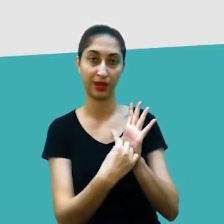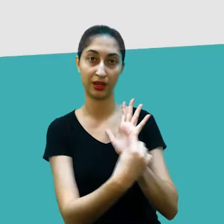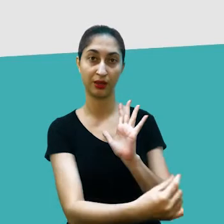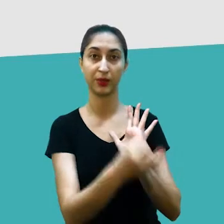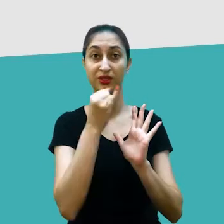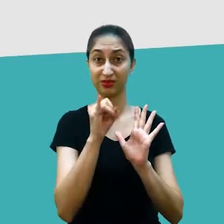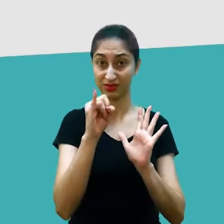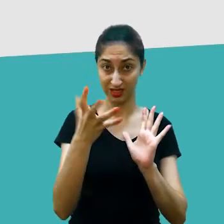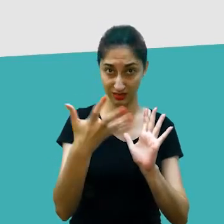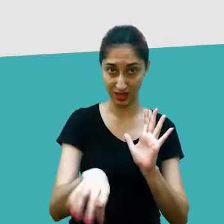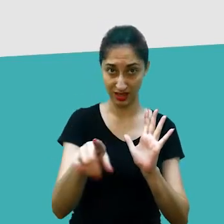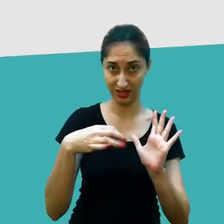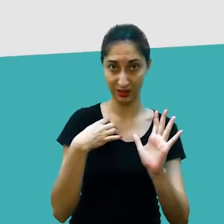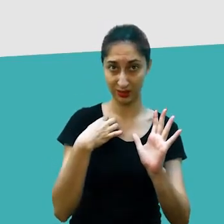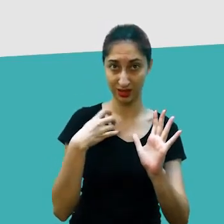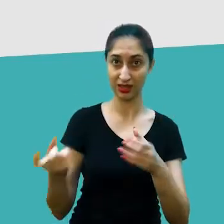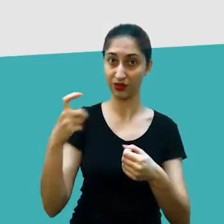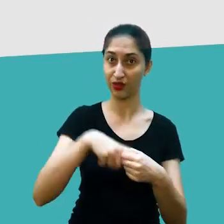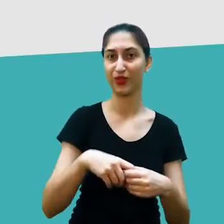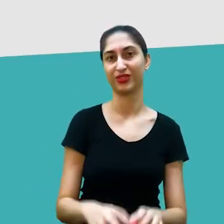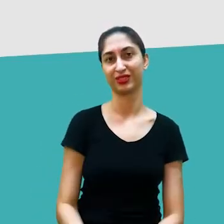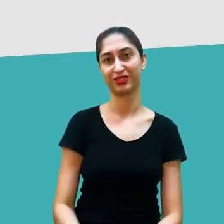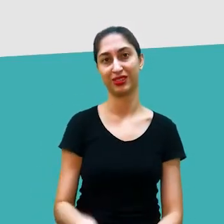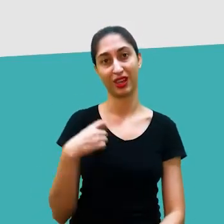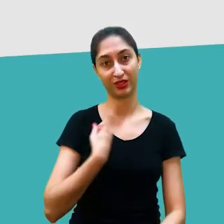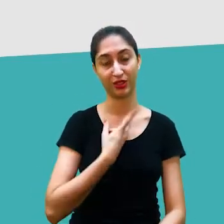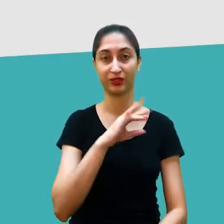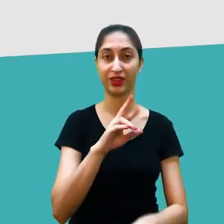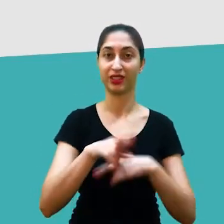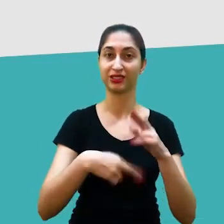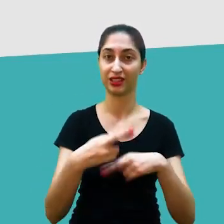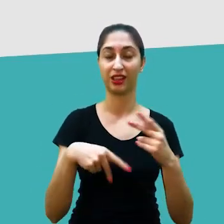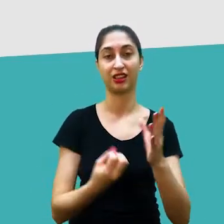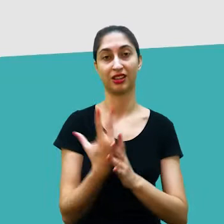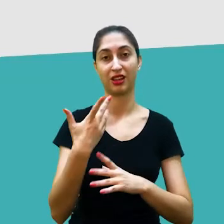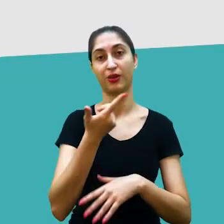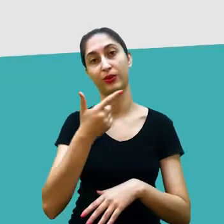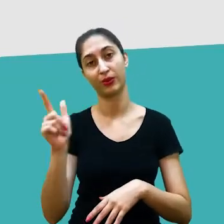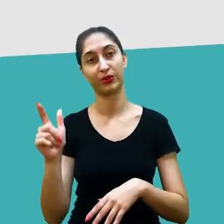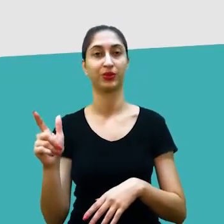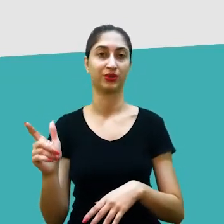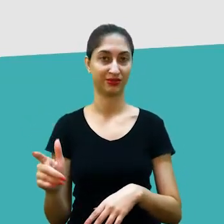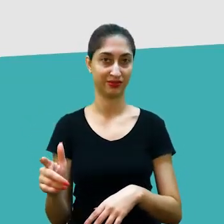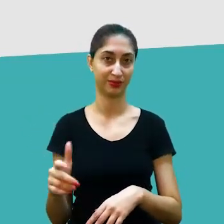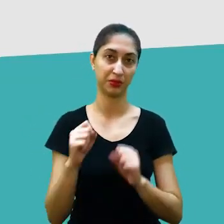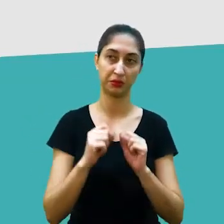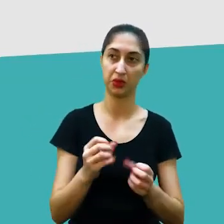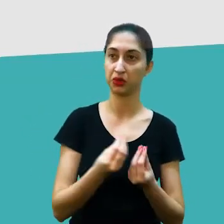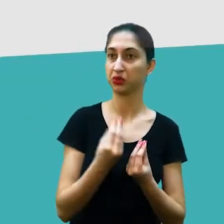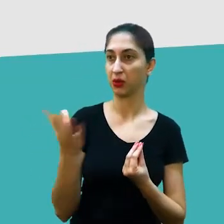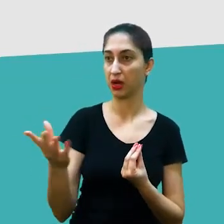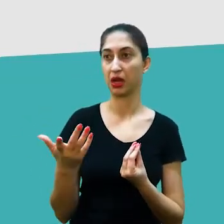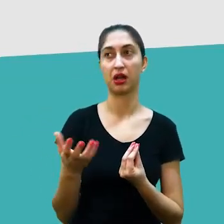quando você não quiser mais essa camiseta, devolve essa camiseta que a gente vai construir um outro caminho por ela, seja por doação,